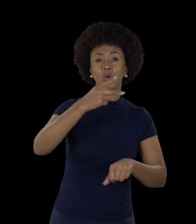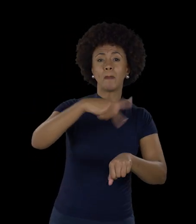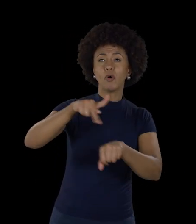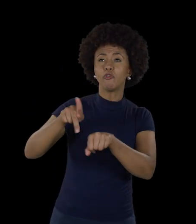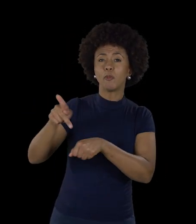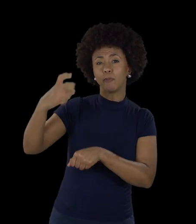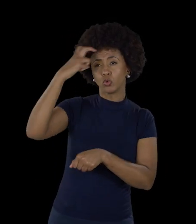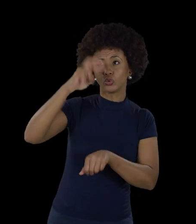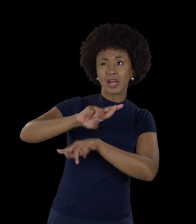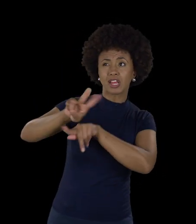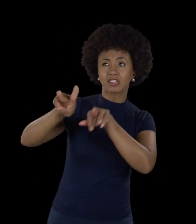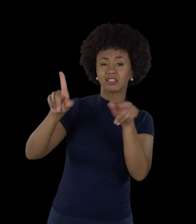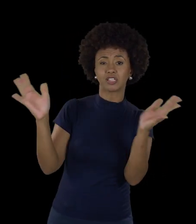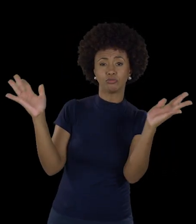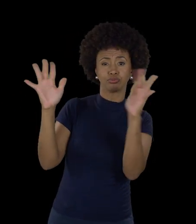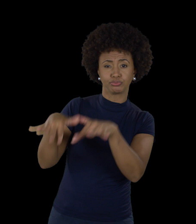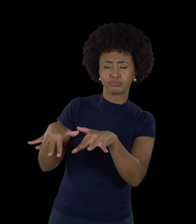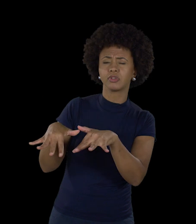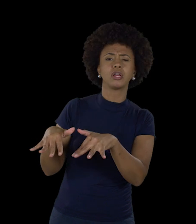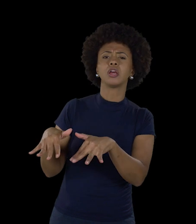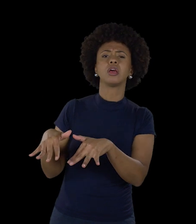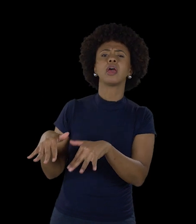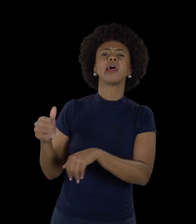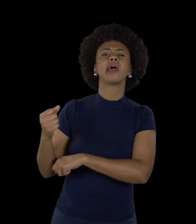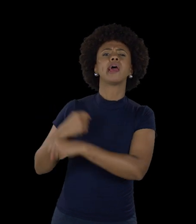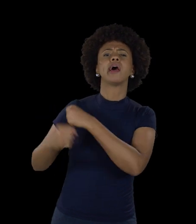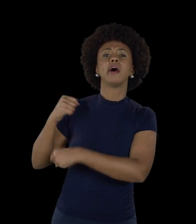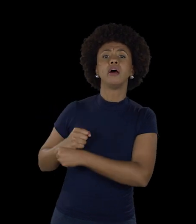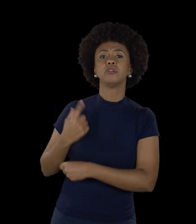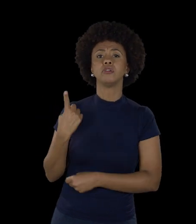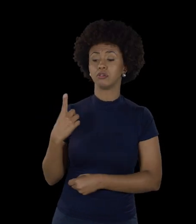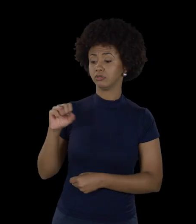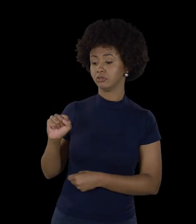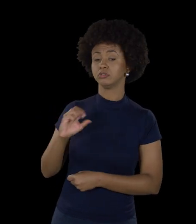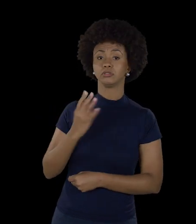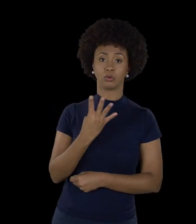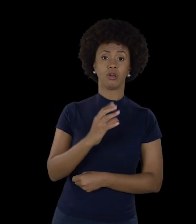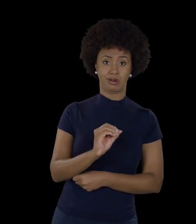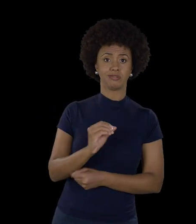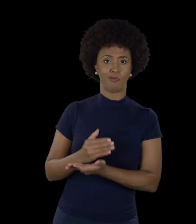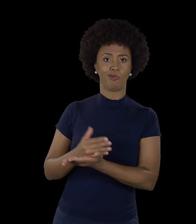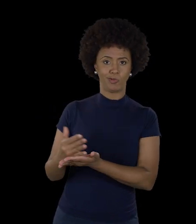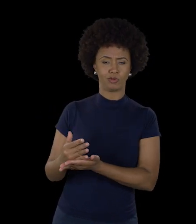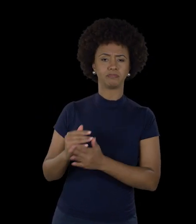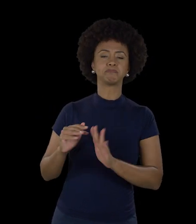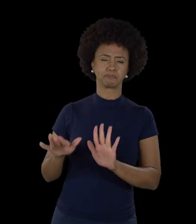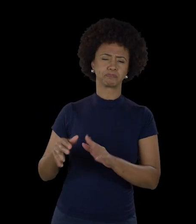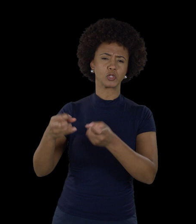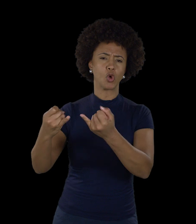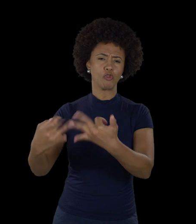recebendo influências culturais de muitos outros povos que chegaram sobretudo ao estado a partir do ano de